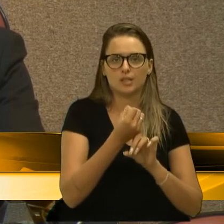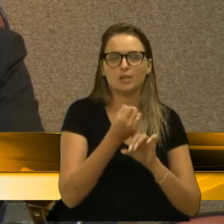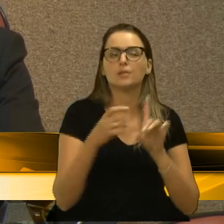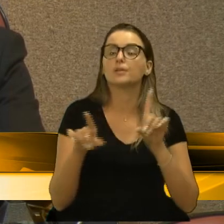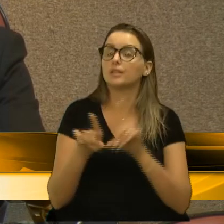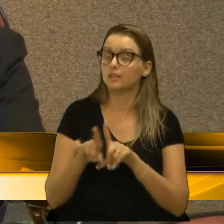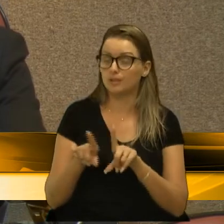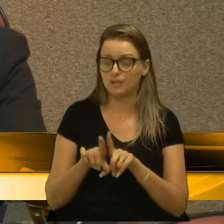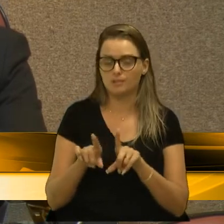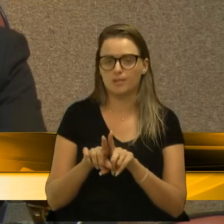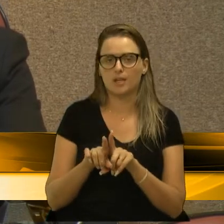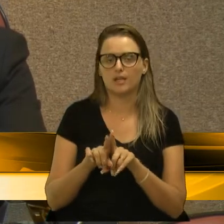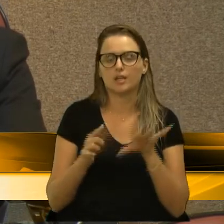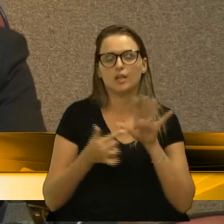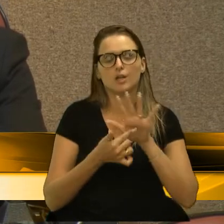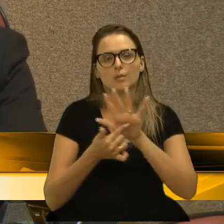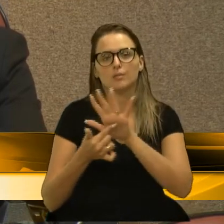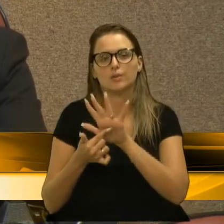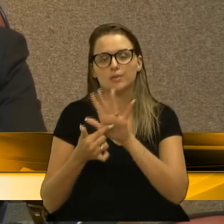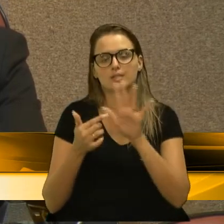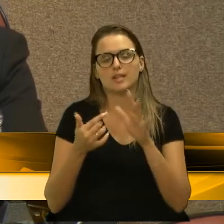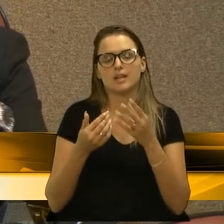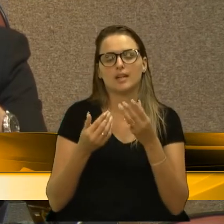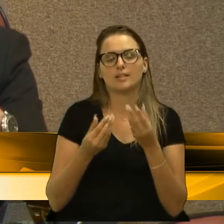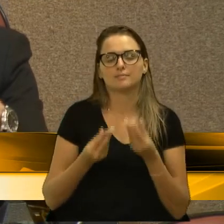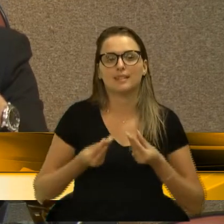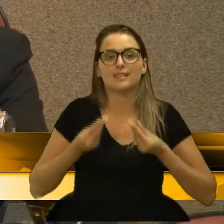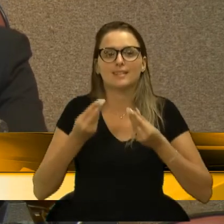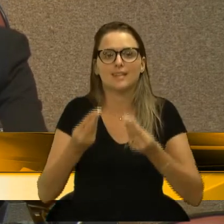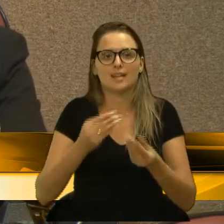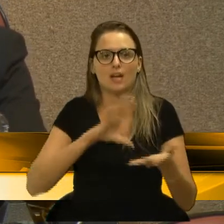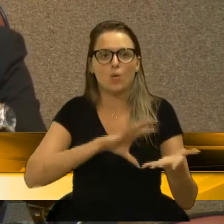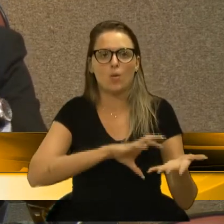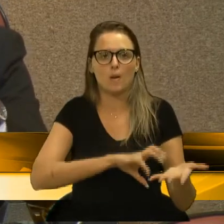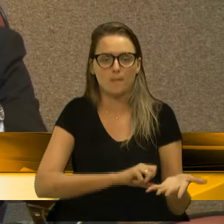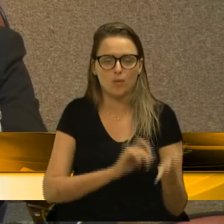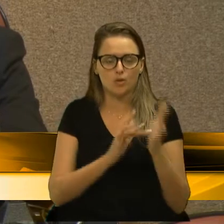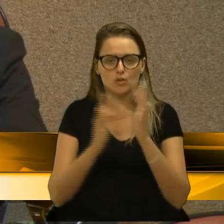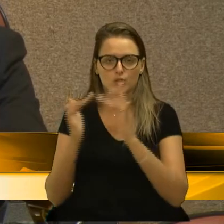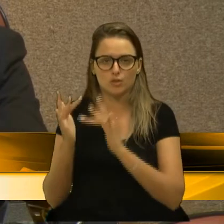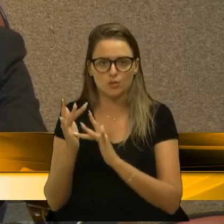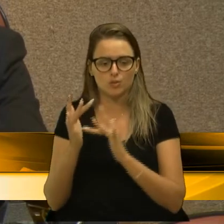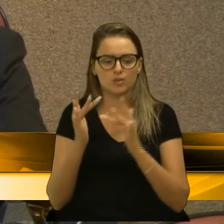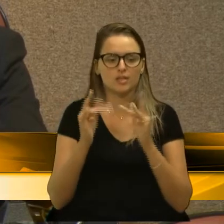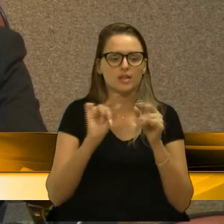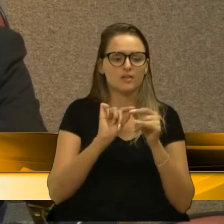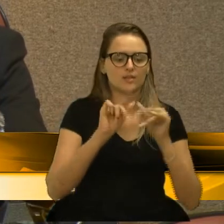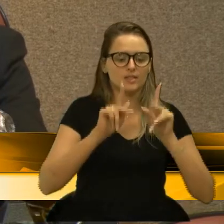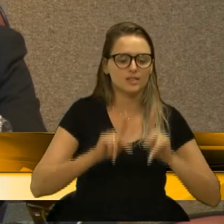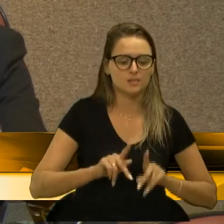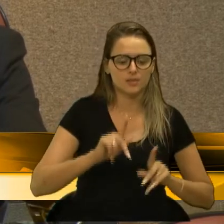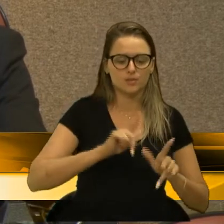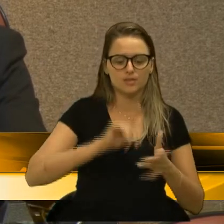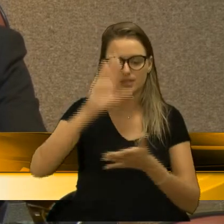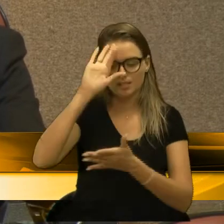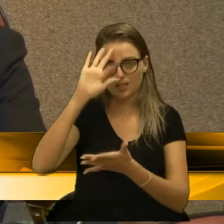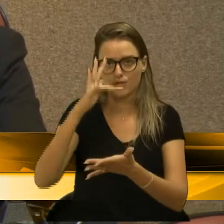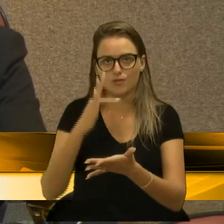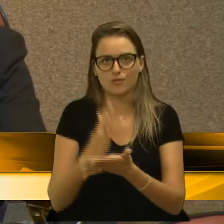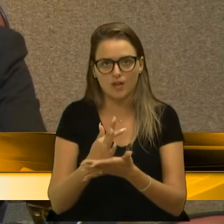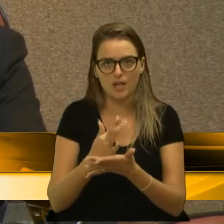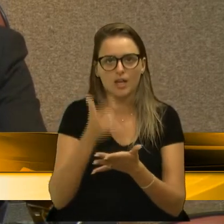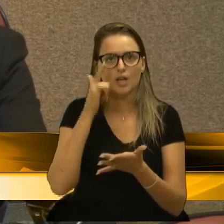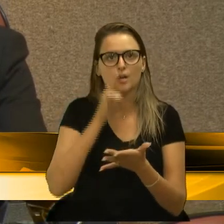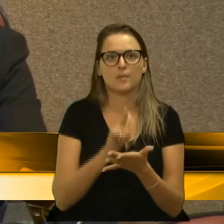além, levar também o amor de Cristo, da fé, a estas pessoas para que possam essas se